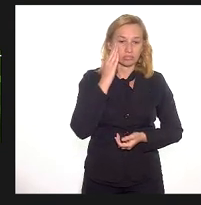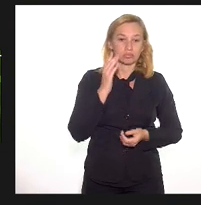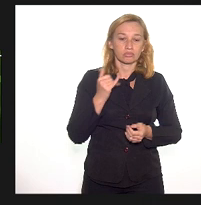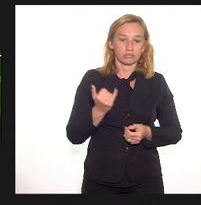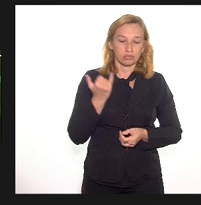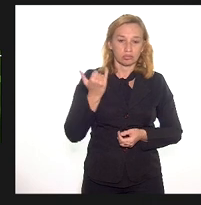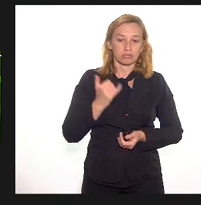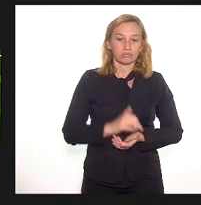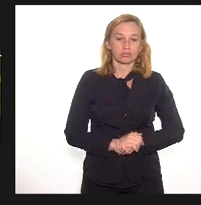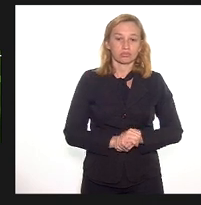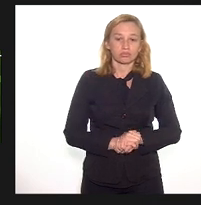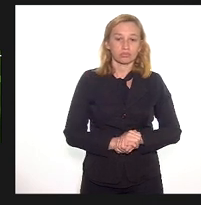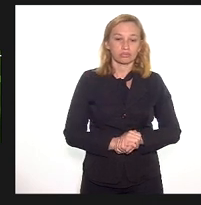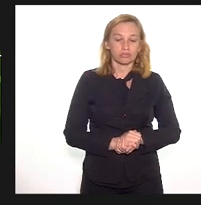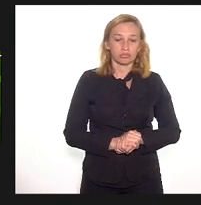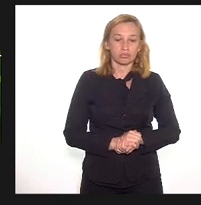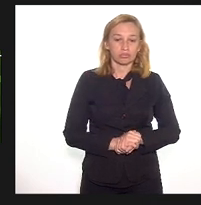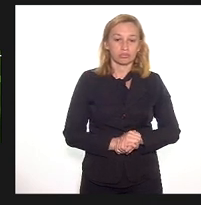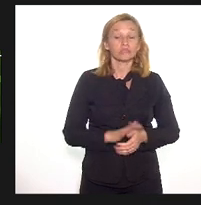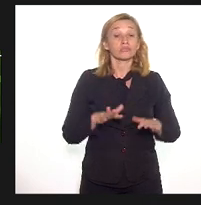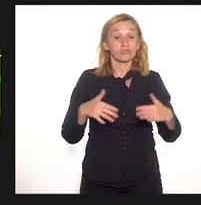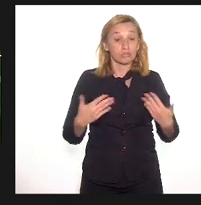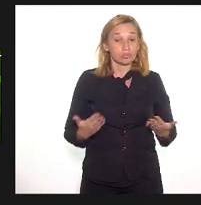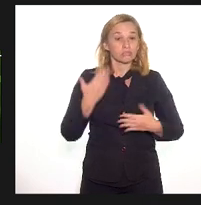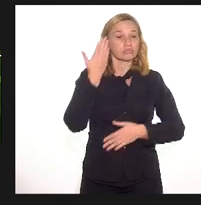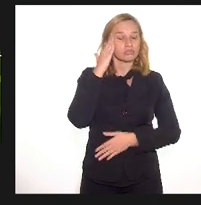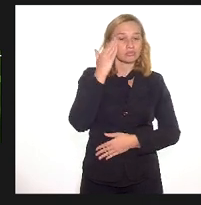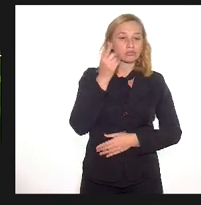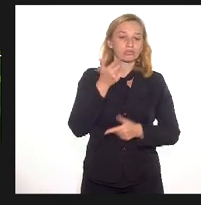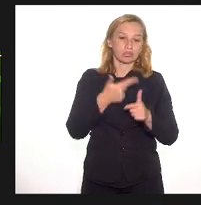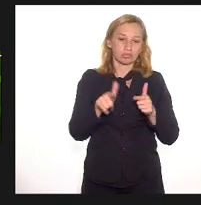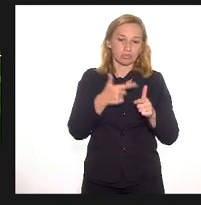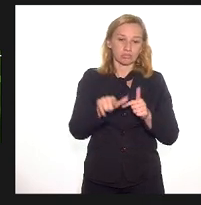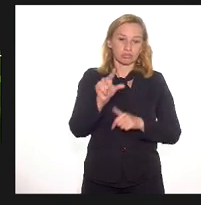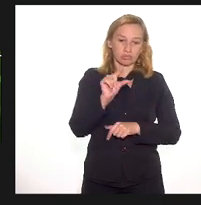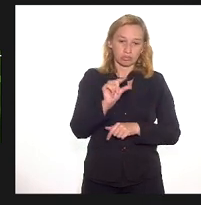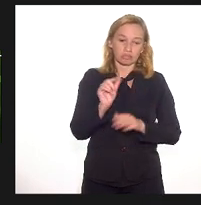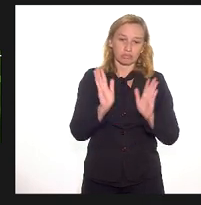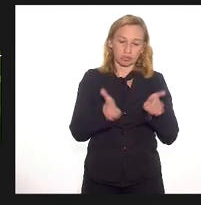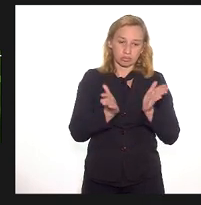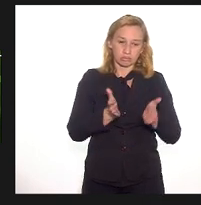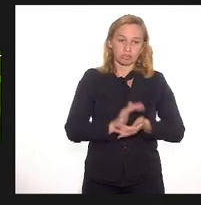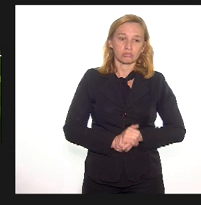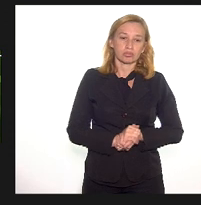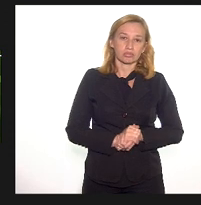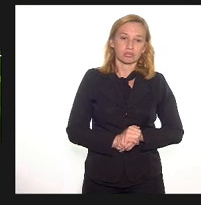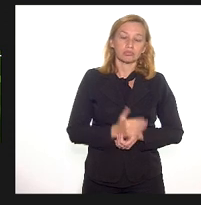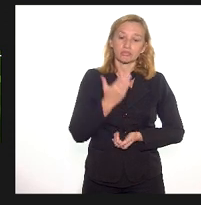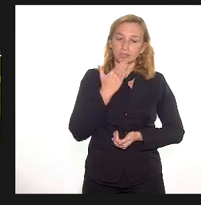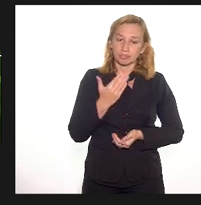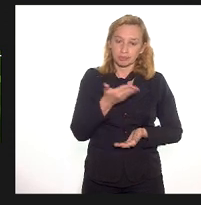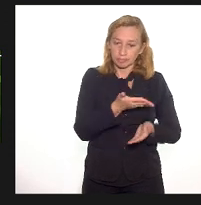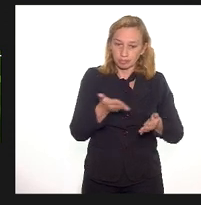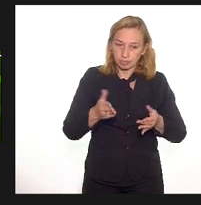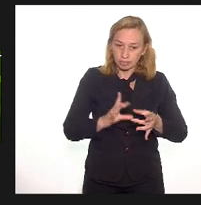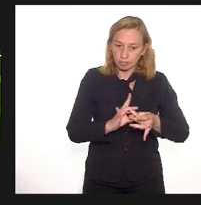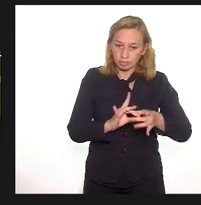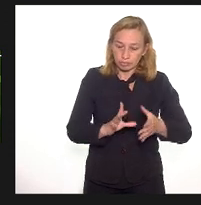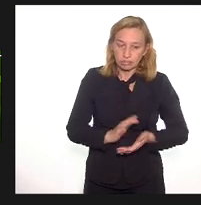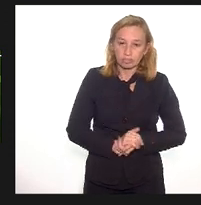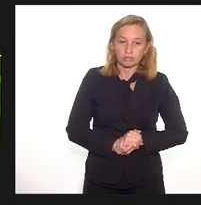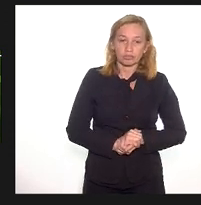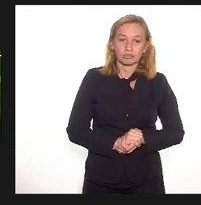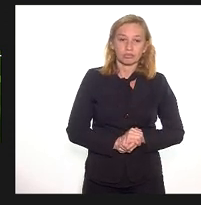necessária. Então, entendendo um pouco o problema atual, eu faço aqui, peço licença, né,